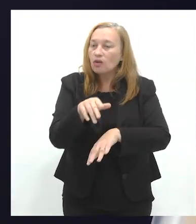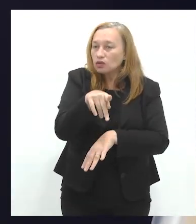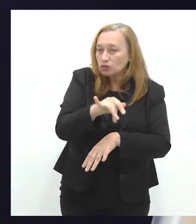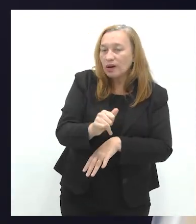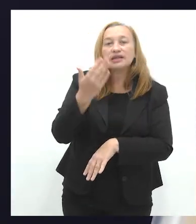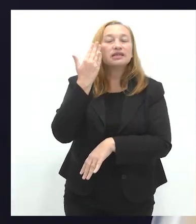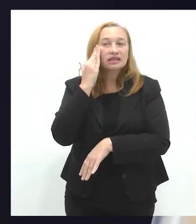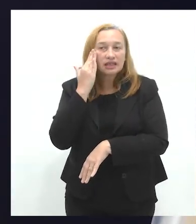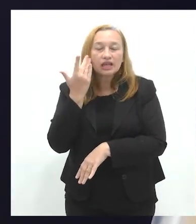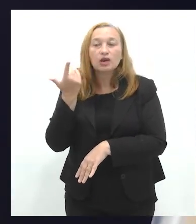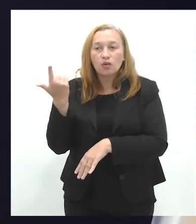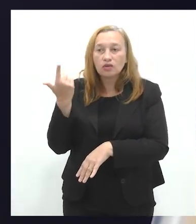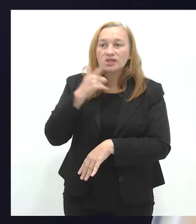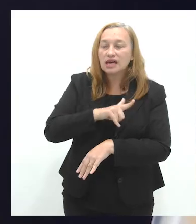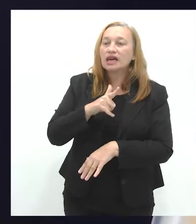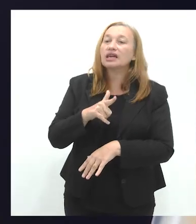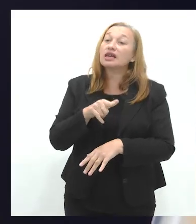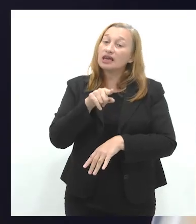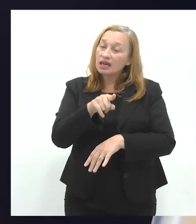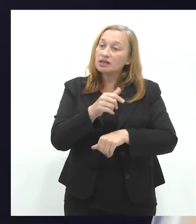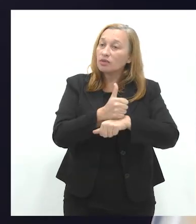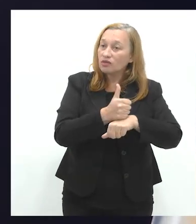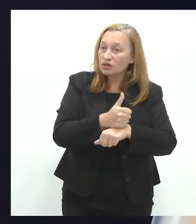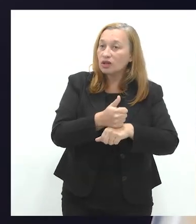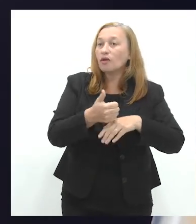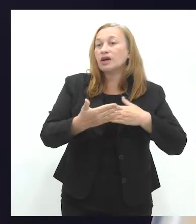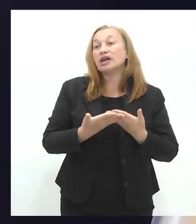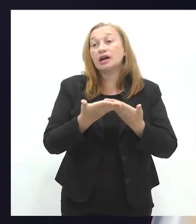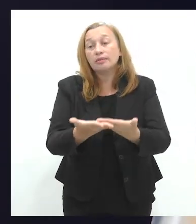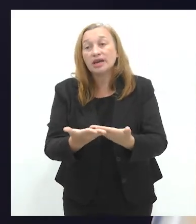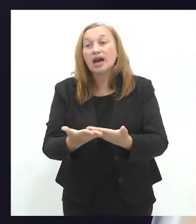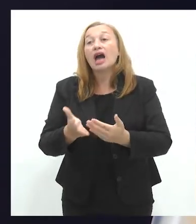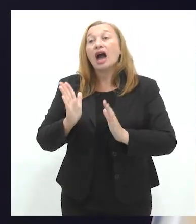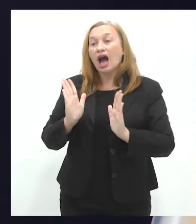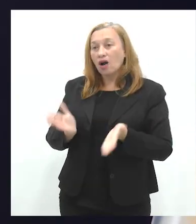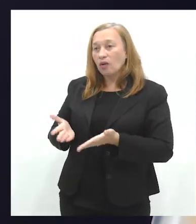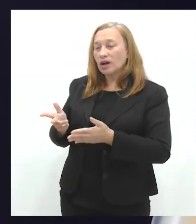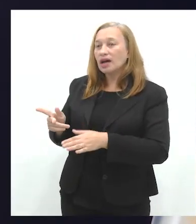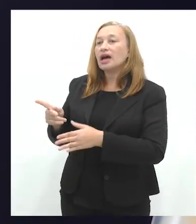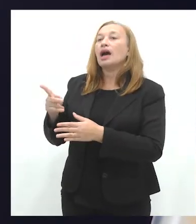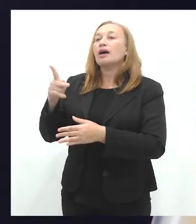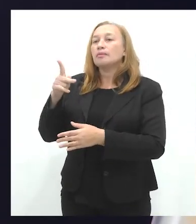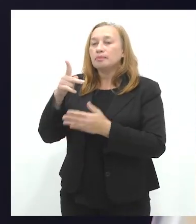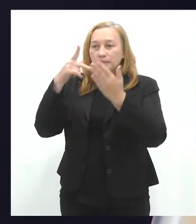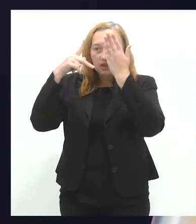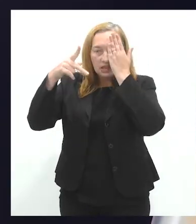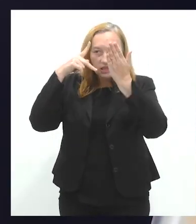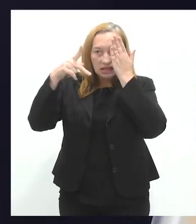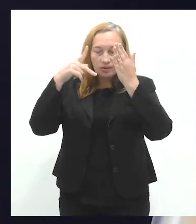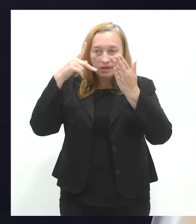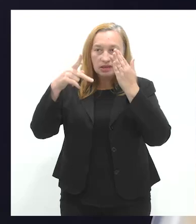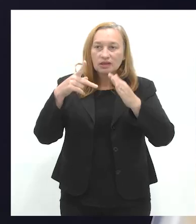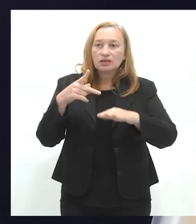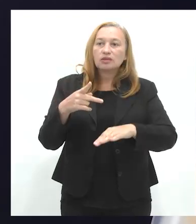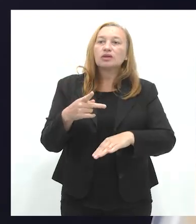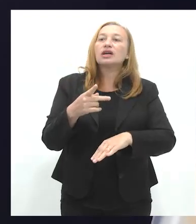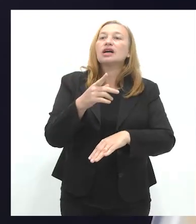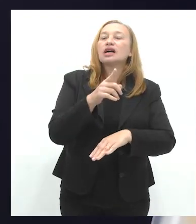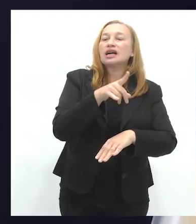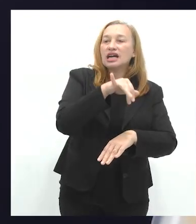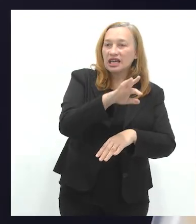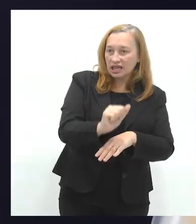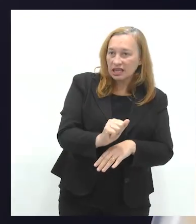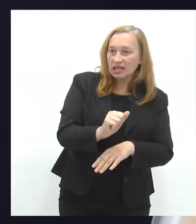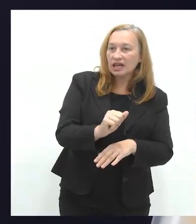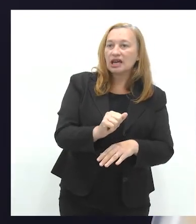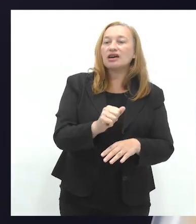pais, que consegue entender. E é dali esse profissional encaminha. Agora, a psicopedagoga clínica faz avaliação